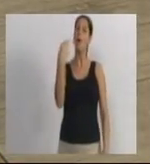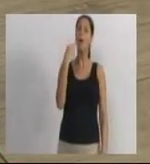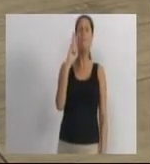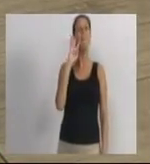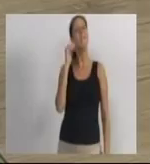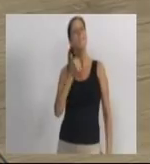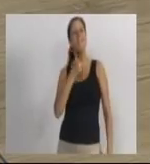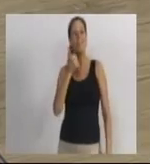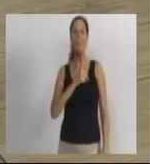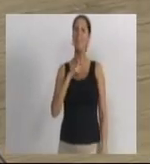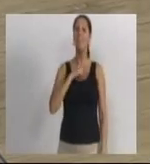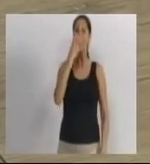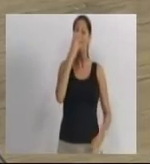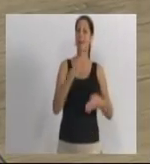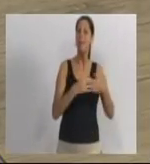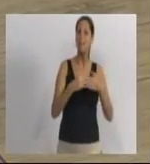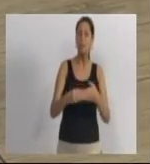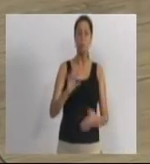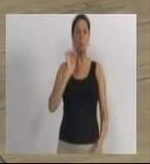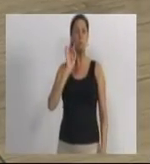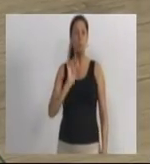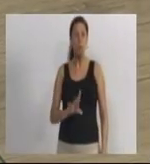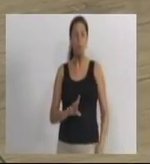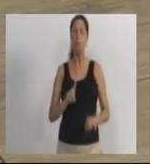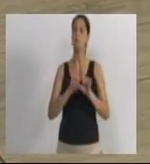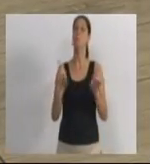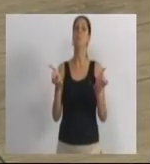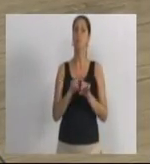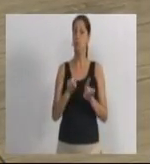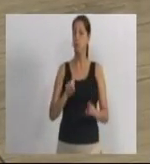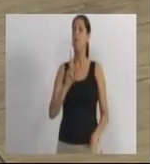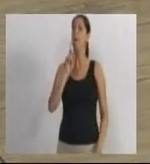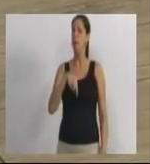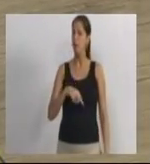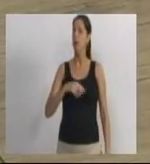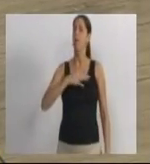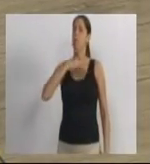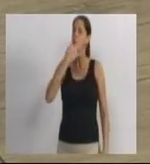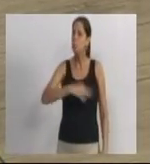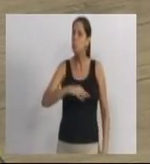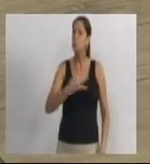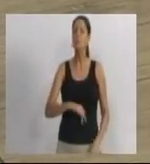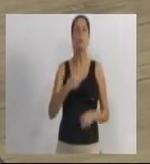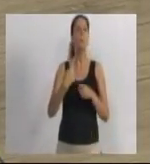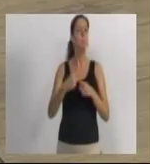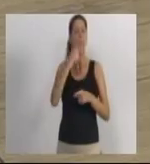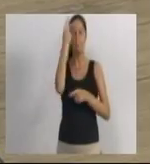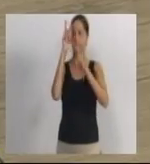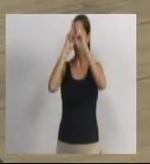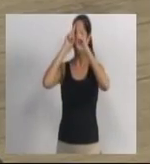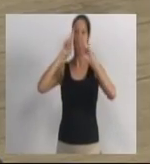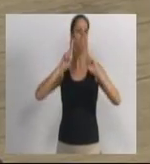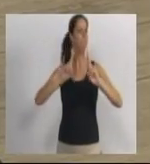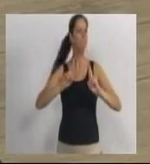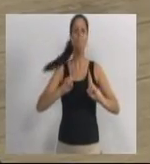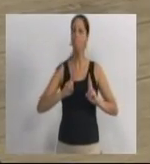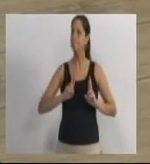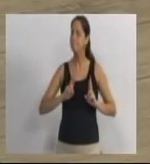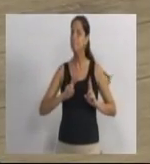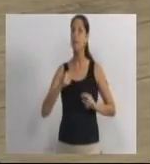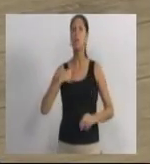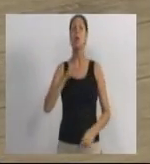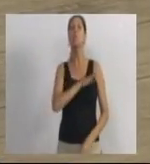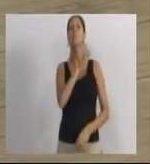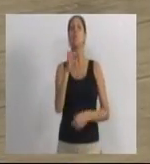cão-guia. É legal, mas é doído também. É doído também quando nós não somos respeitados, quando os locais,